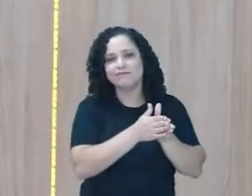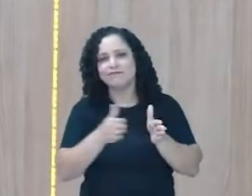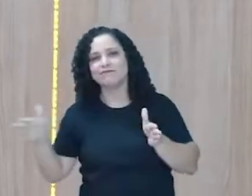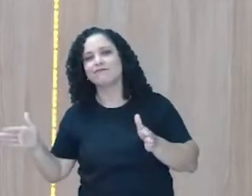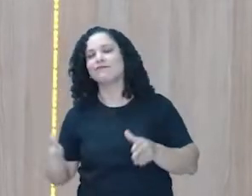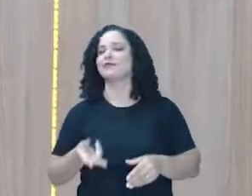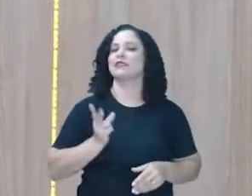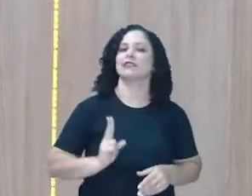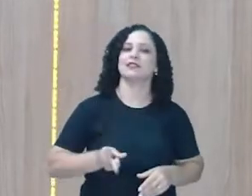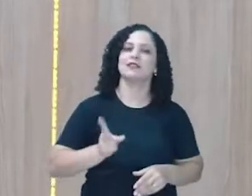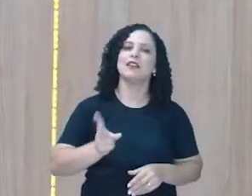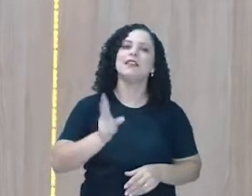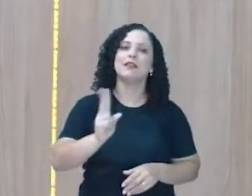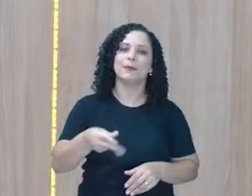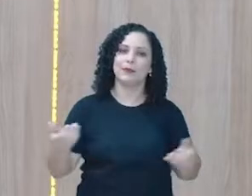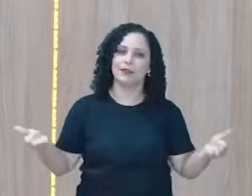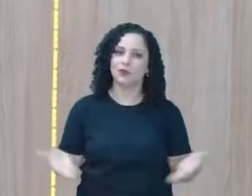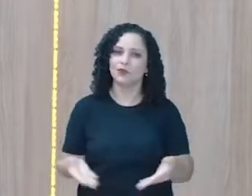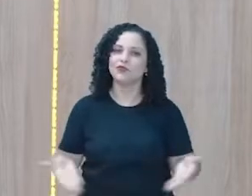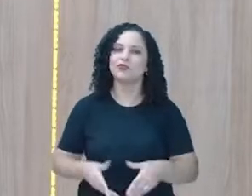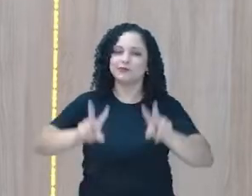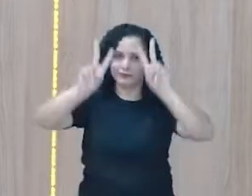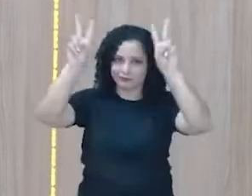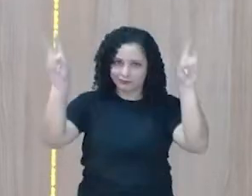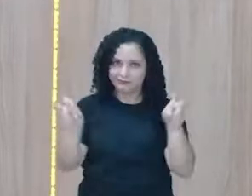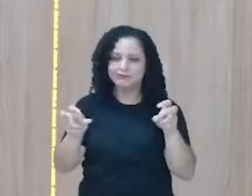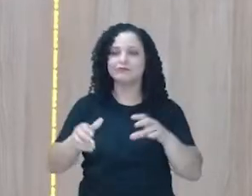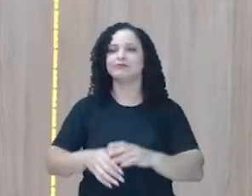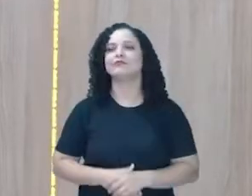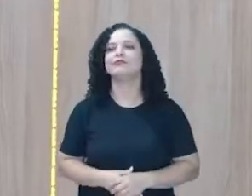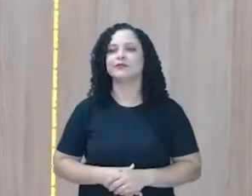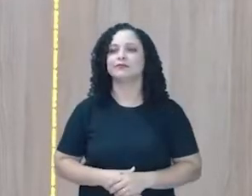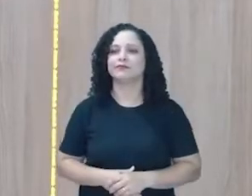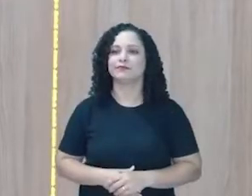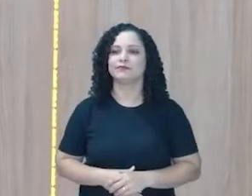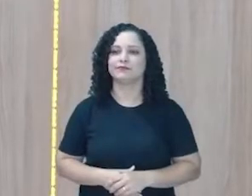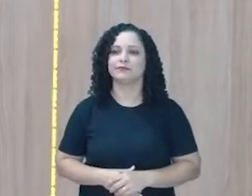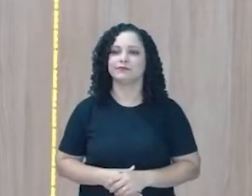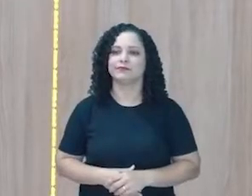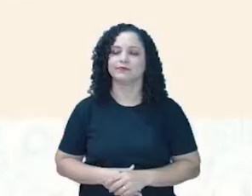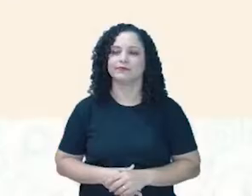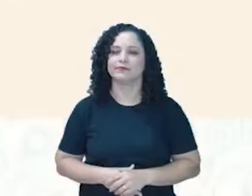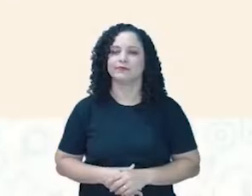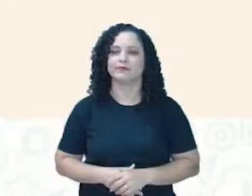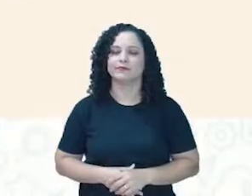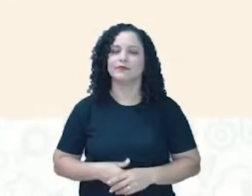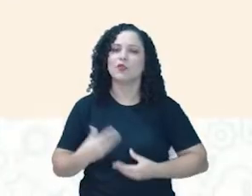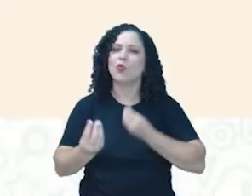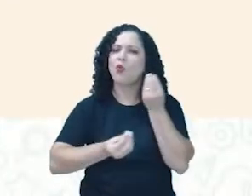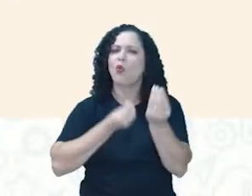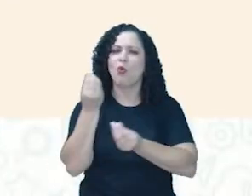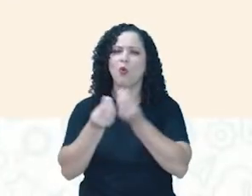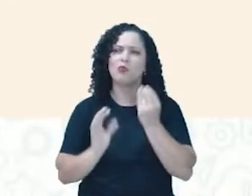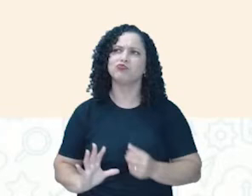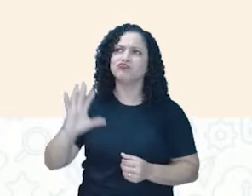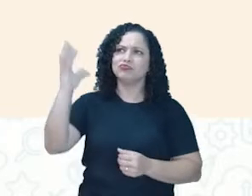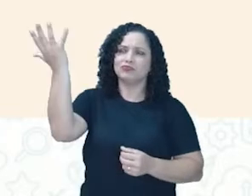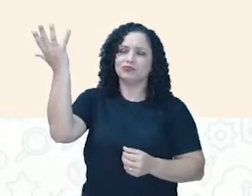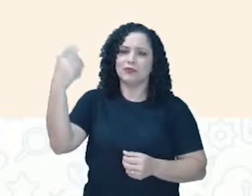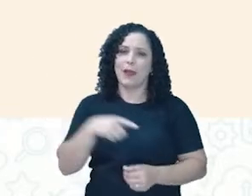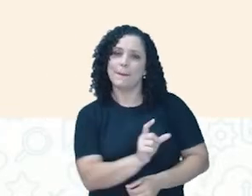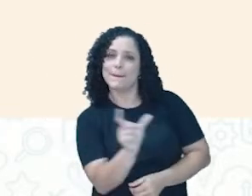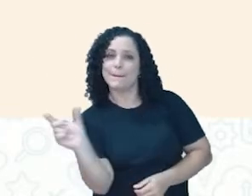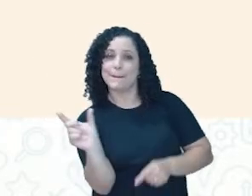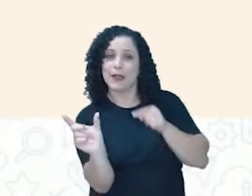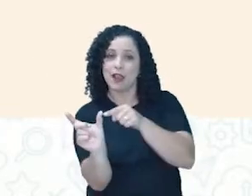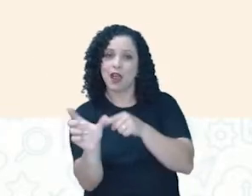gente está ouvindo falar bastante sobre isso. Bom, como surgiu, né, a